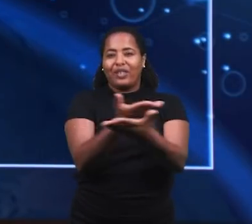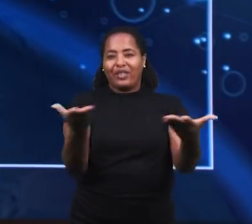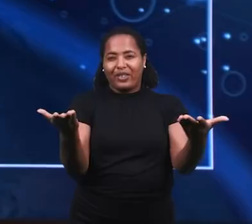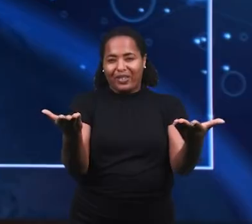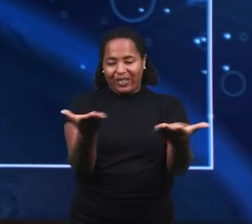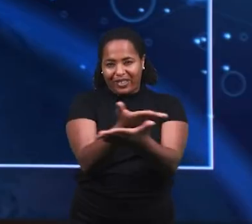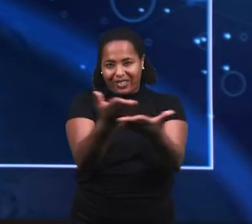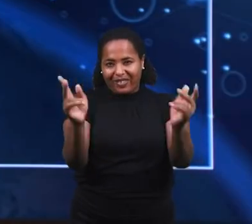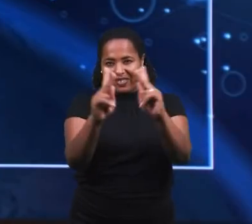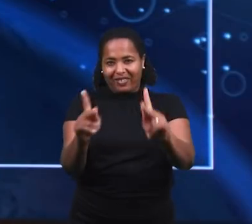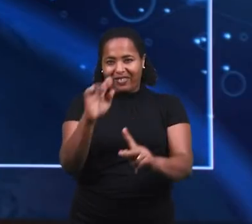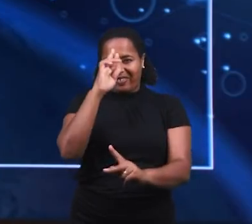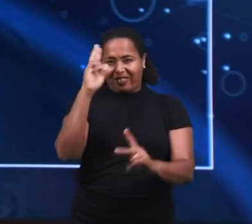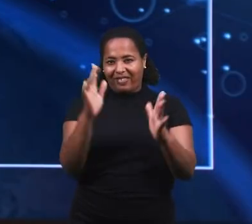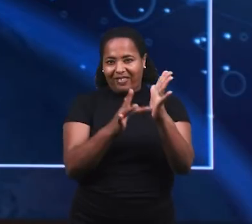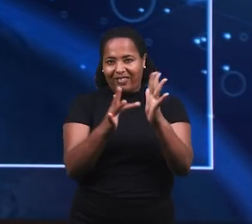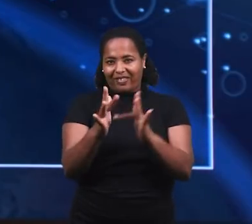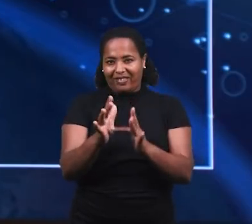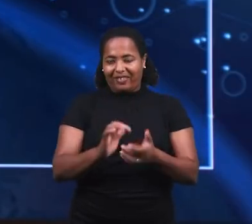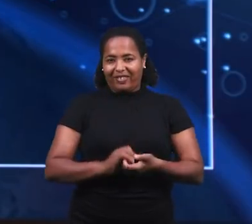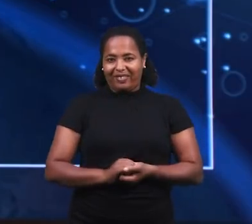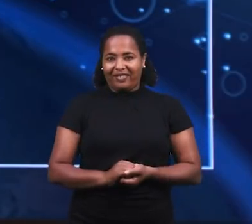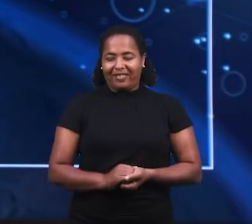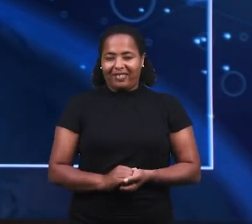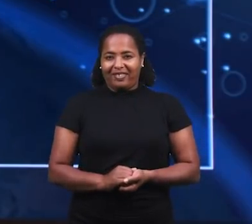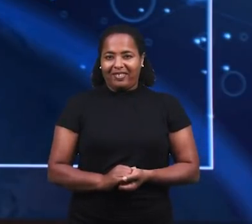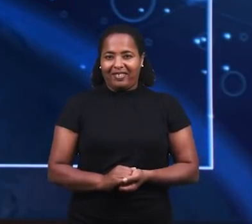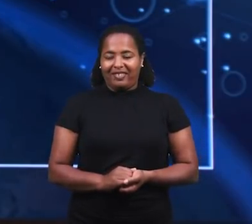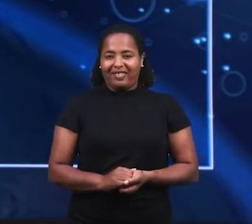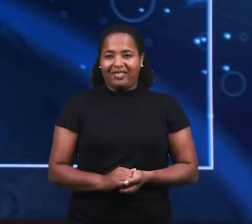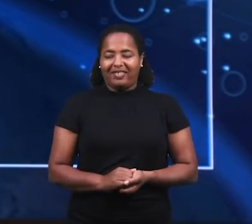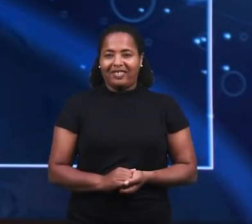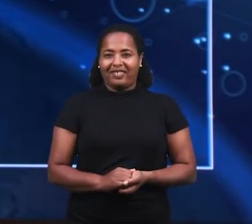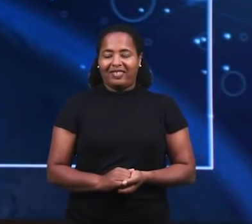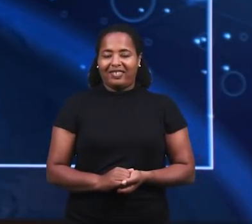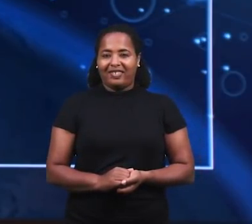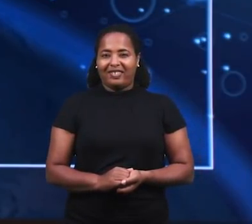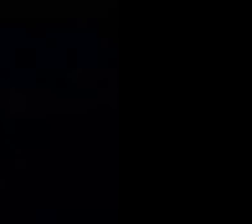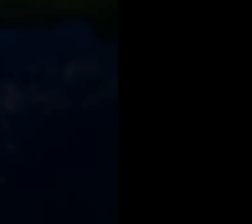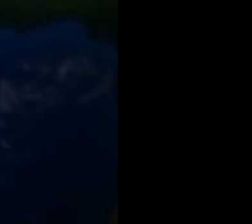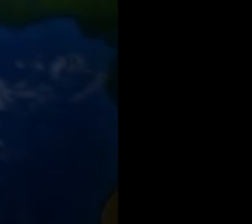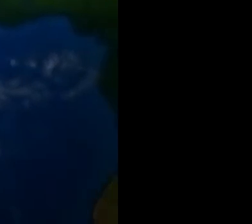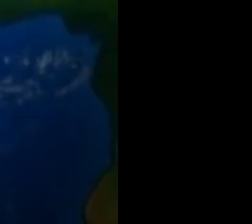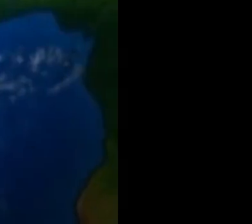Amém. Amém, irmão. Deus abençoe a todos. Eu desejo a todos a paz do Senhor Jesus.